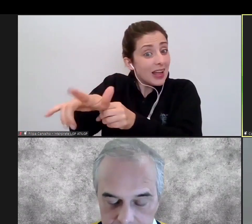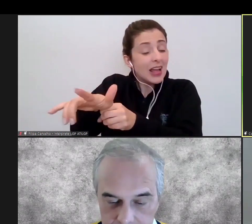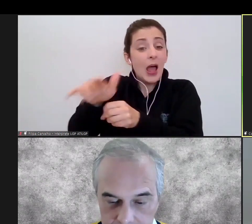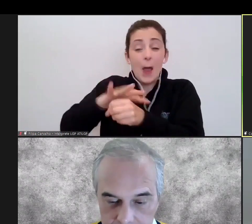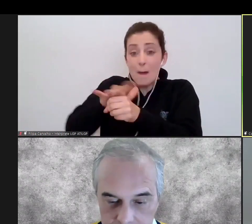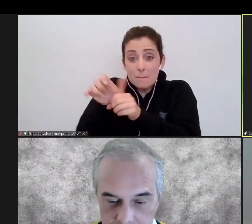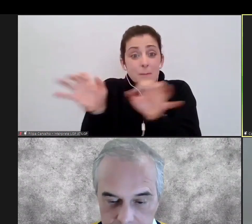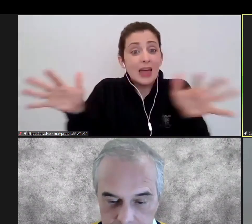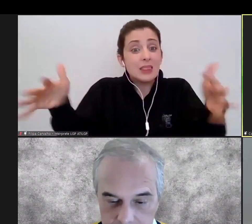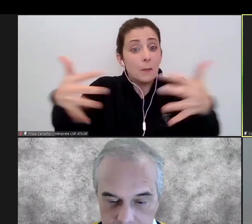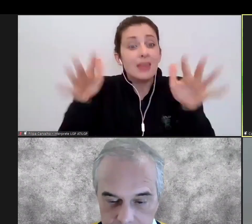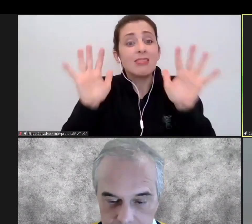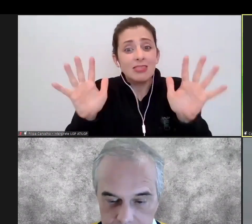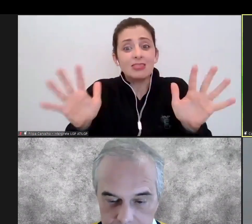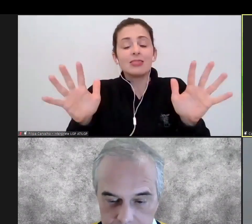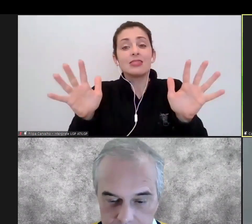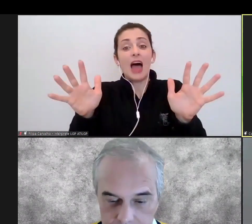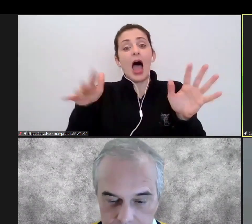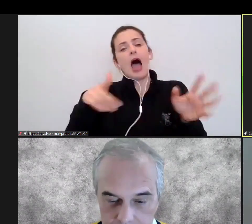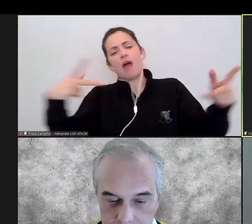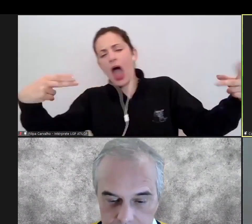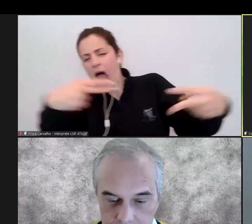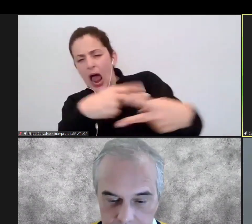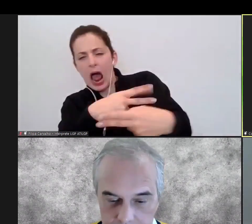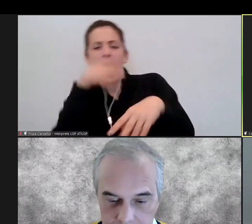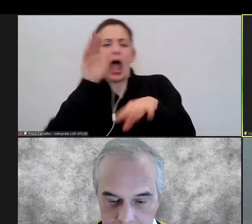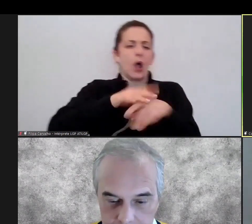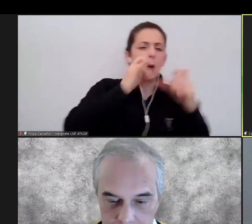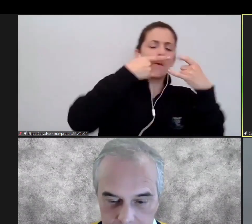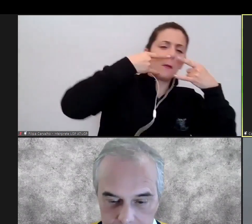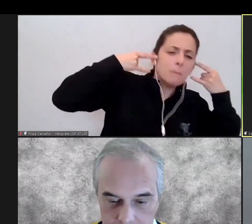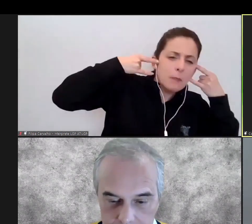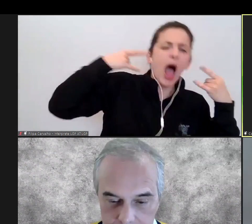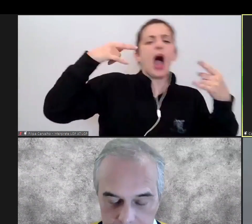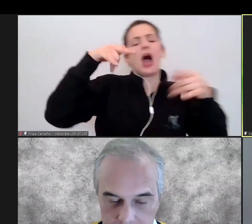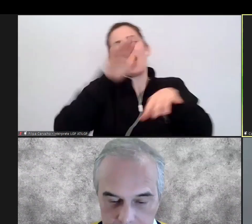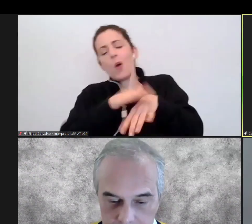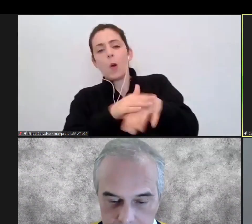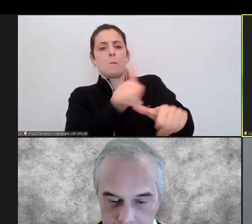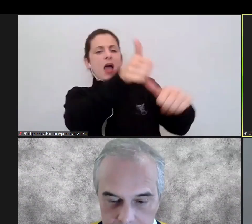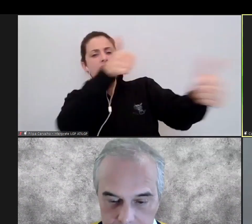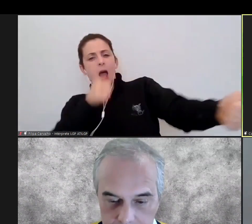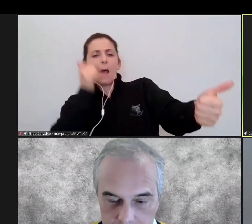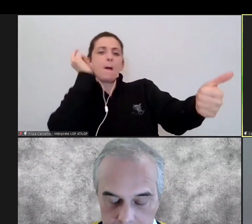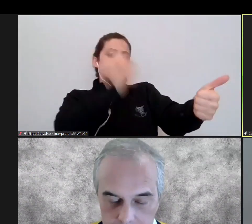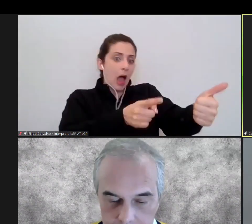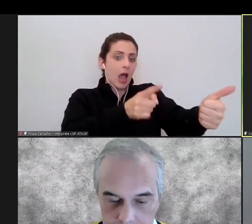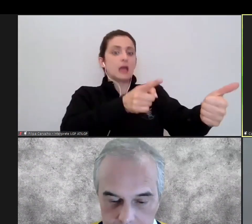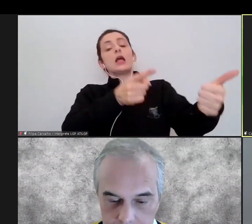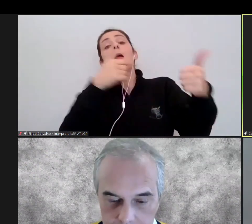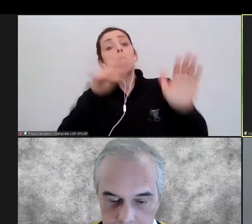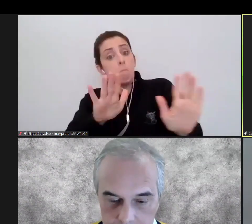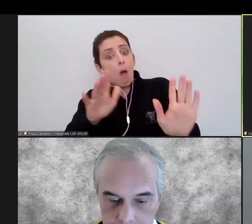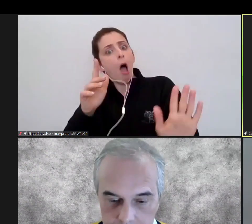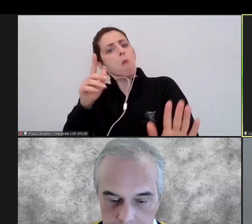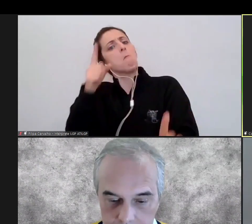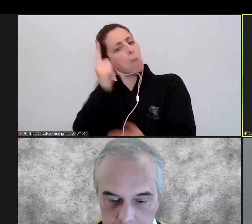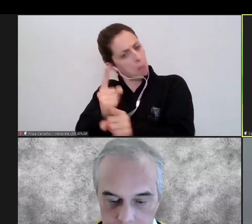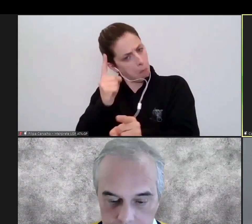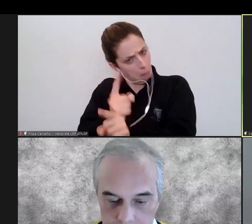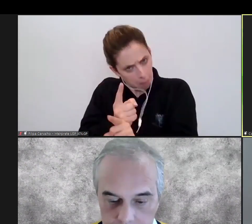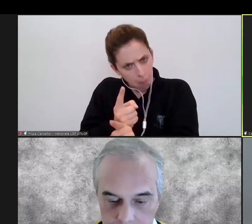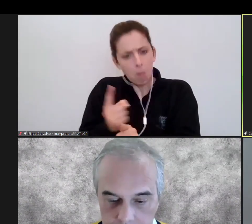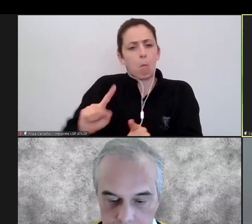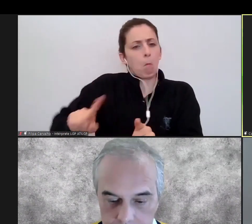variedíssimas críticas na altura, porque foi em plena pandemia, a questão das máscaras, da distância social que era exigida na altura também, e isso